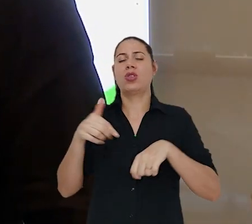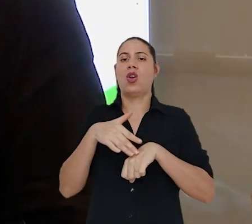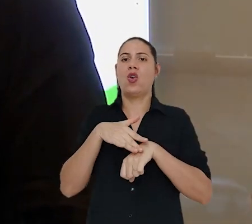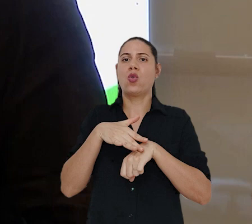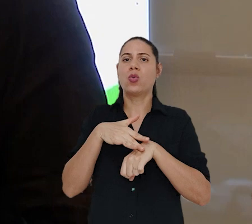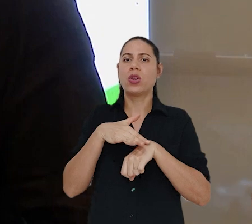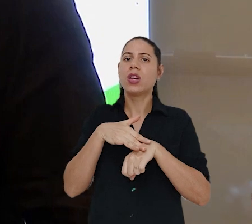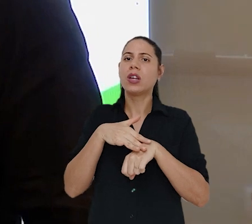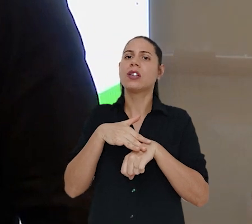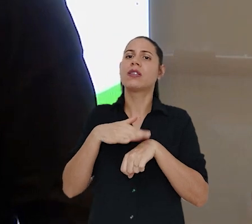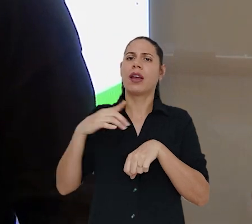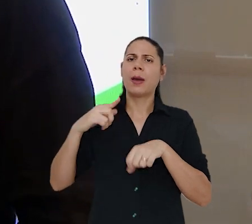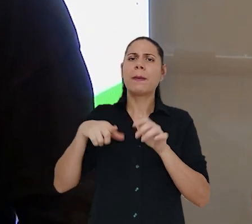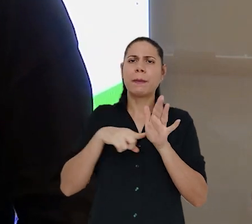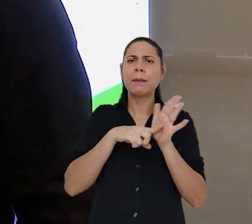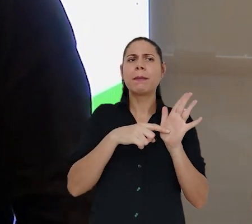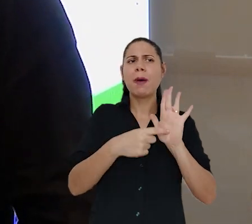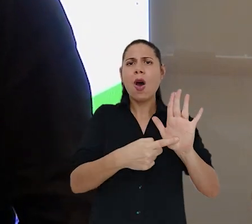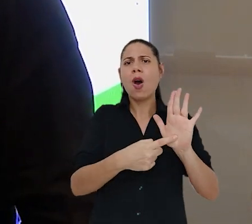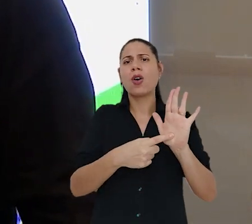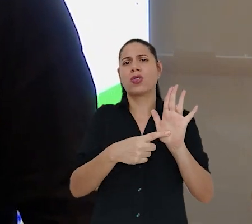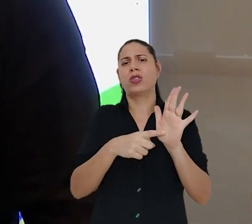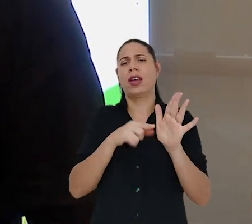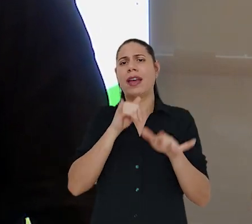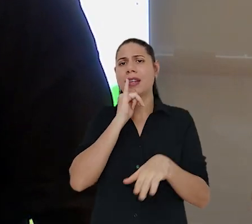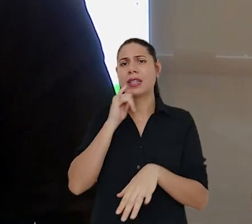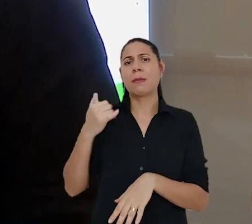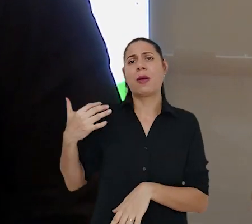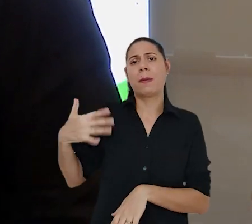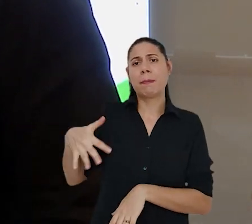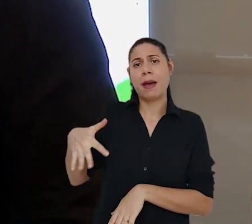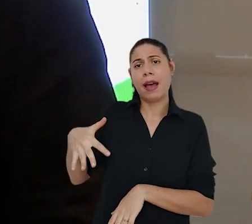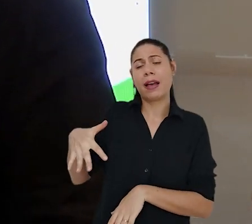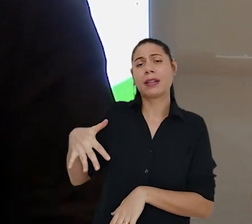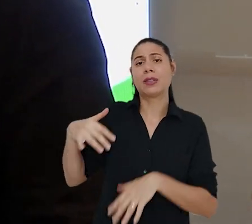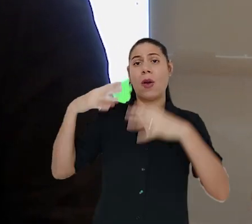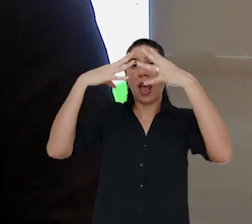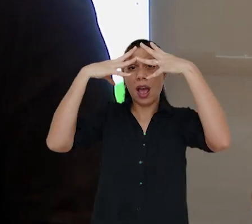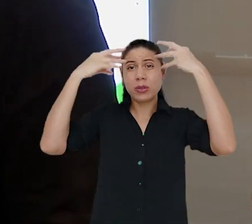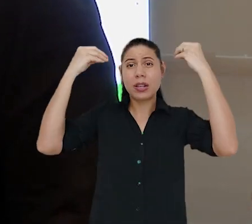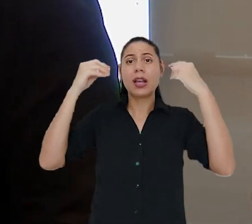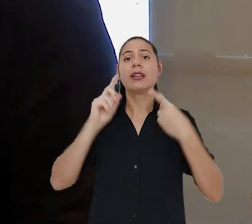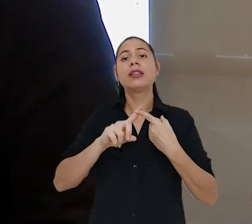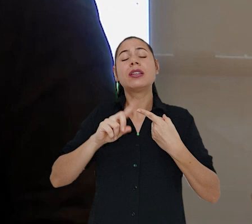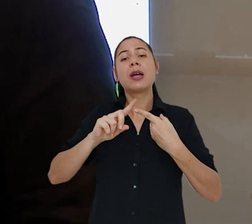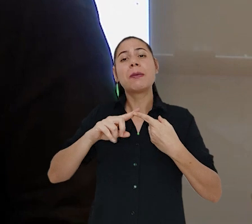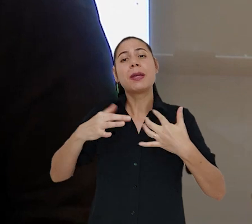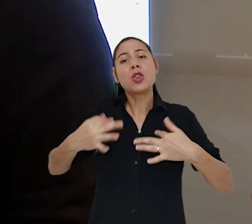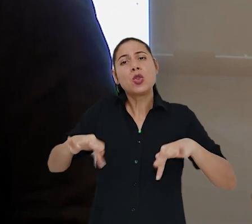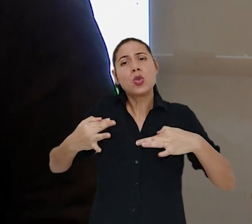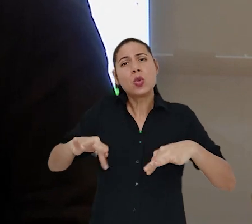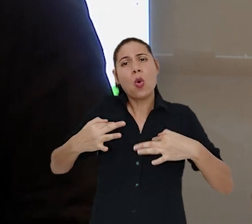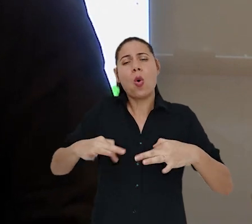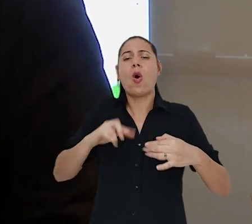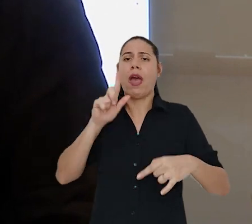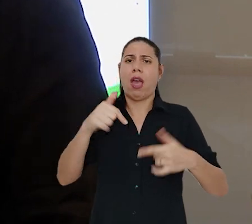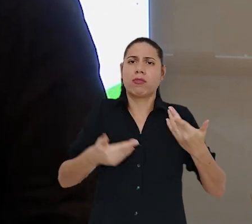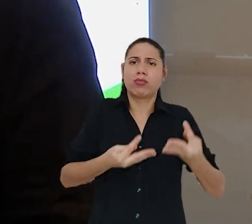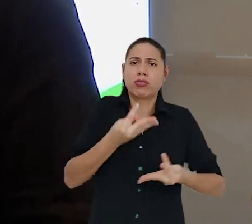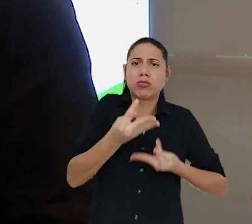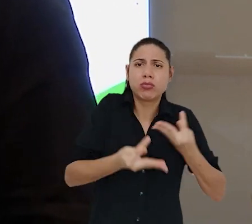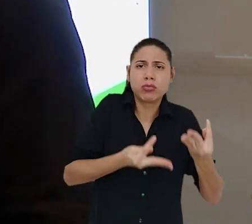evidências científicas muito fortes, como Parkinson, Alzheimer. O tratamento de dor, por exemplo, é uma ferramenta